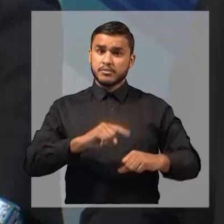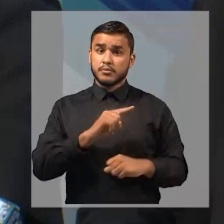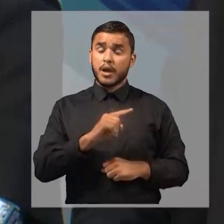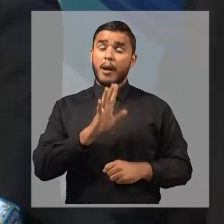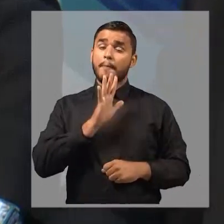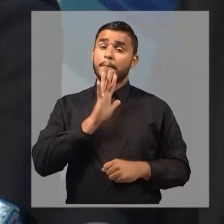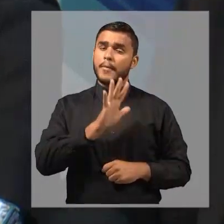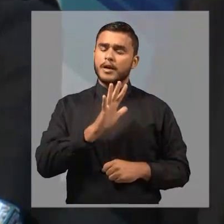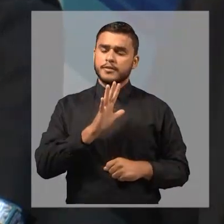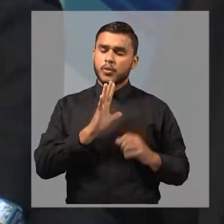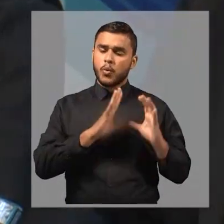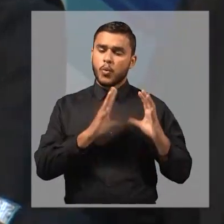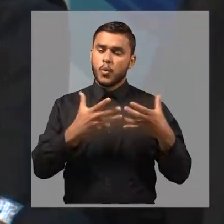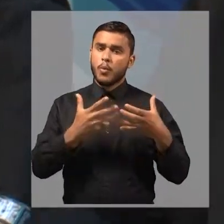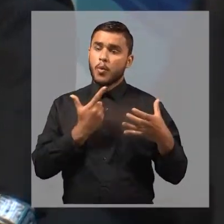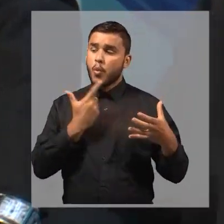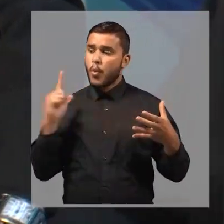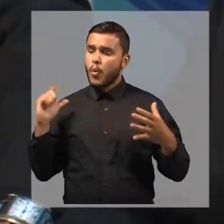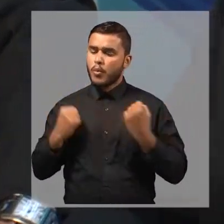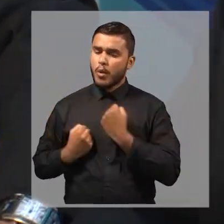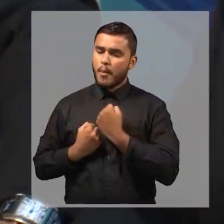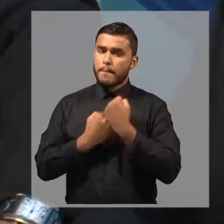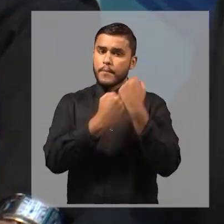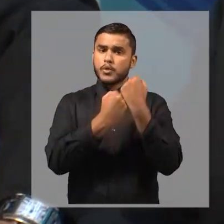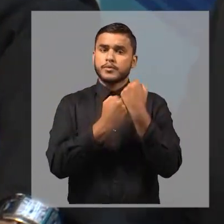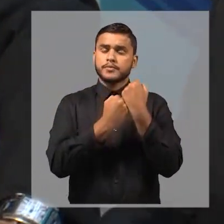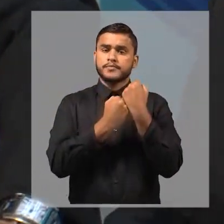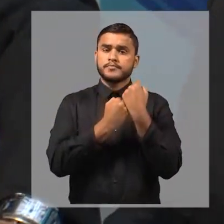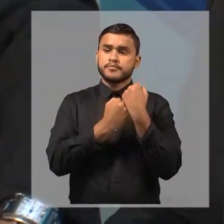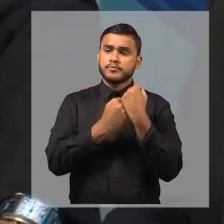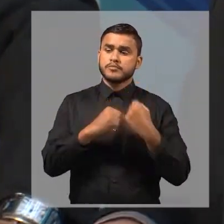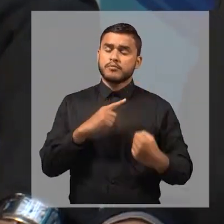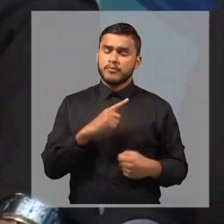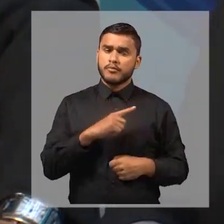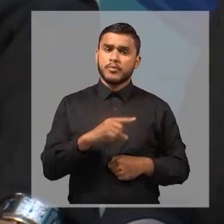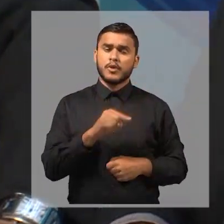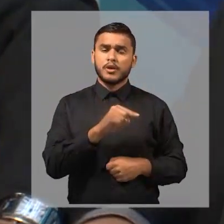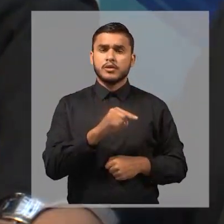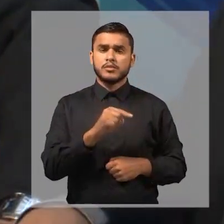vê que tem forças externas ao governo que